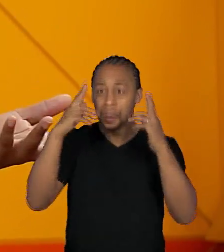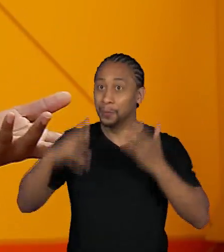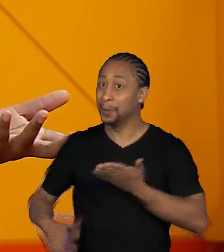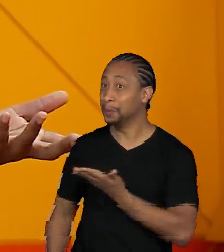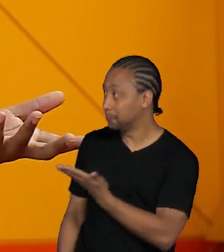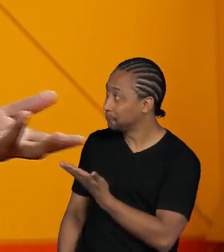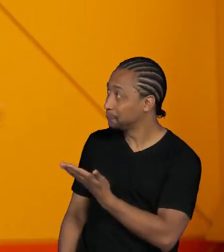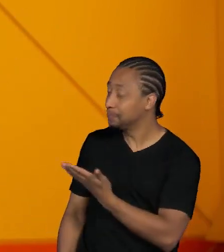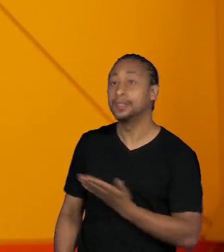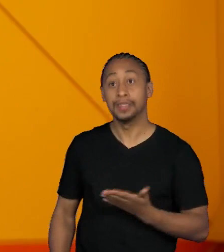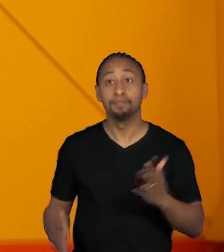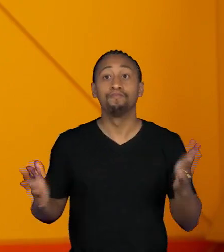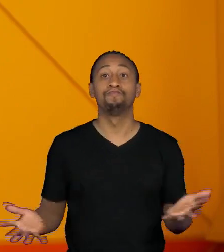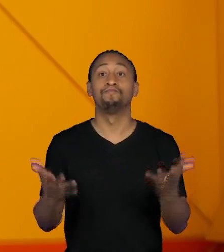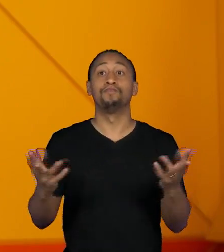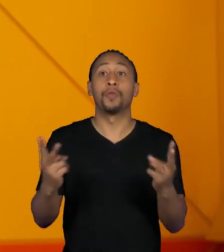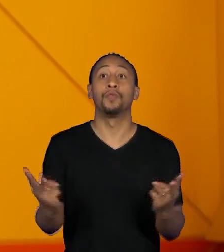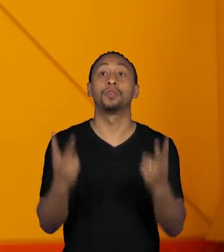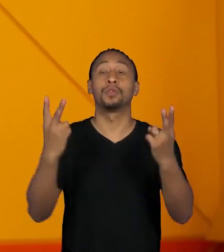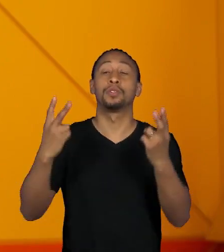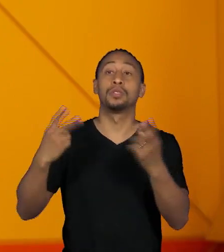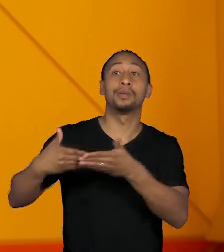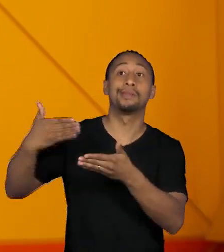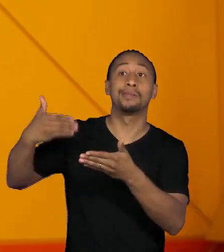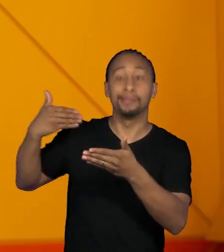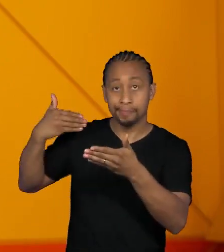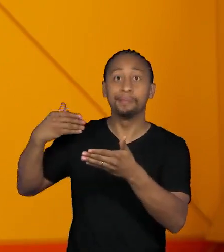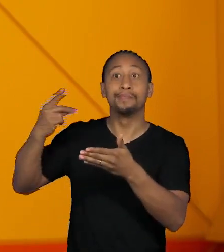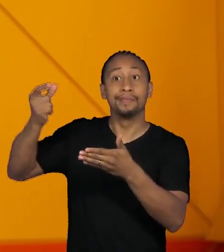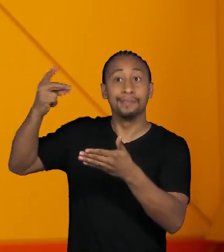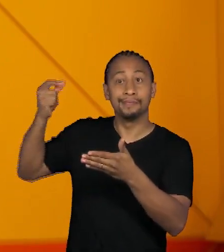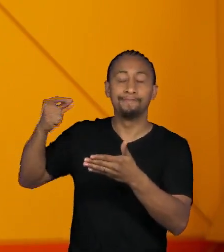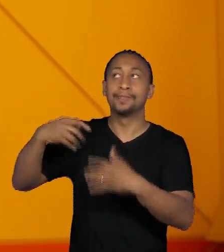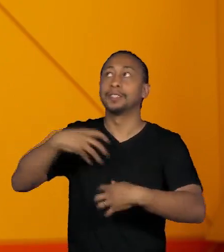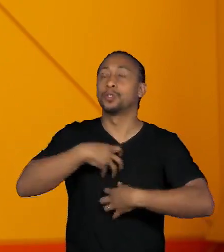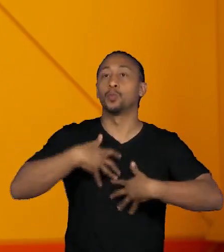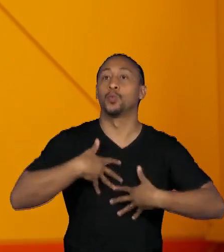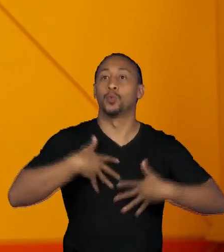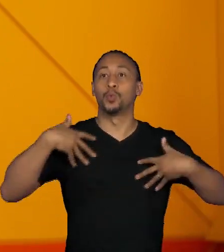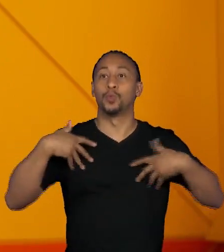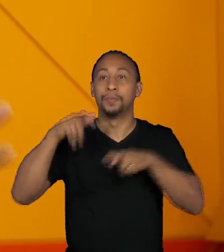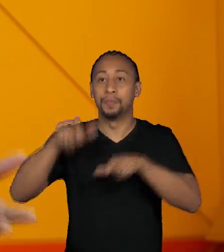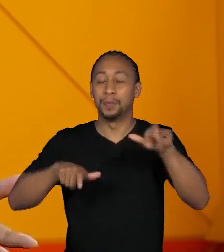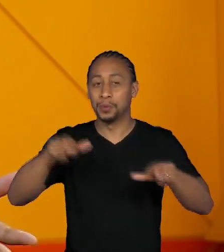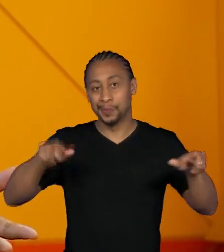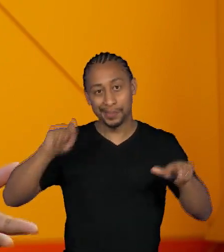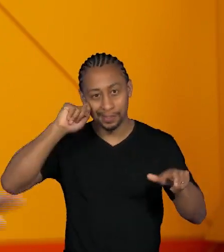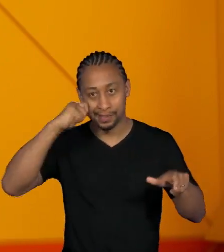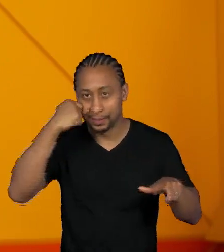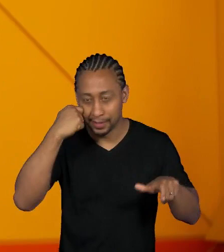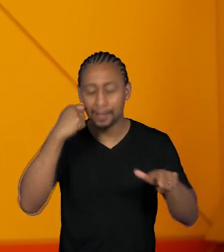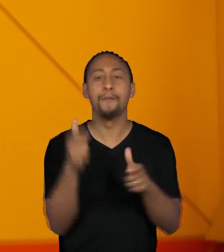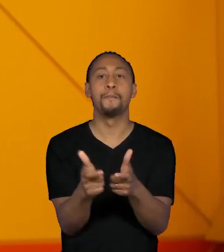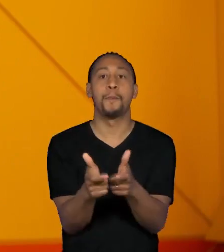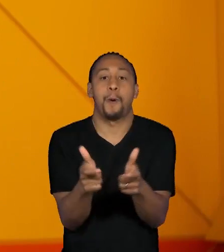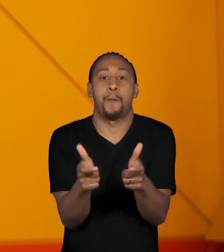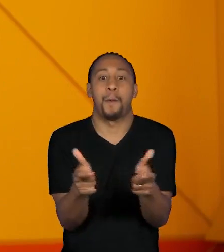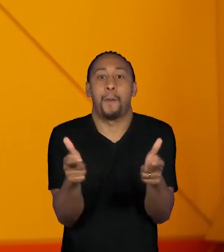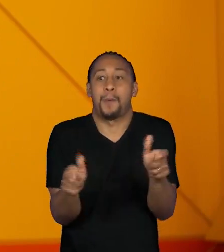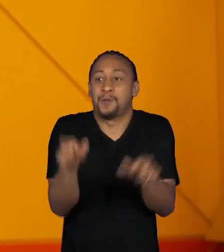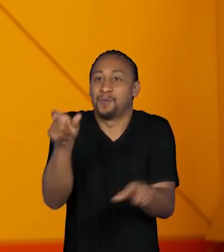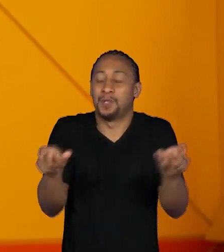uma valorização da ancestralidade e expressa no orgulho da população negra. Cada vez mais o nosso povo